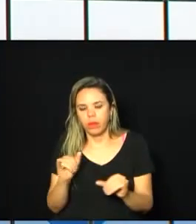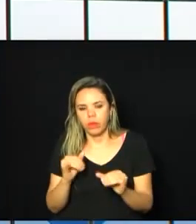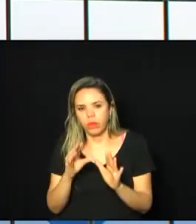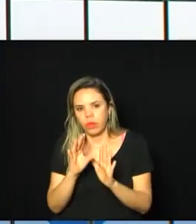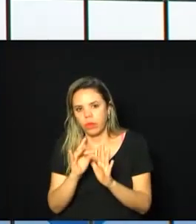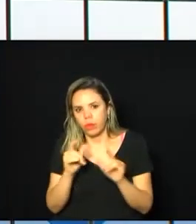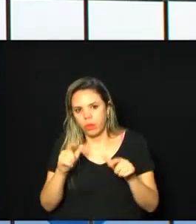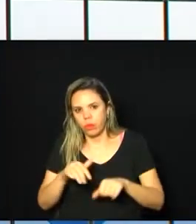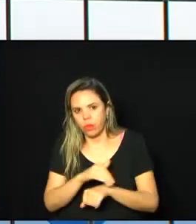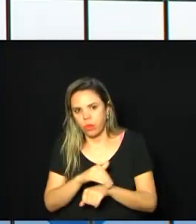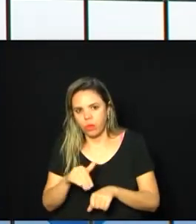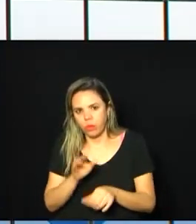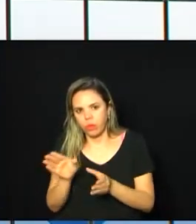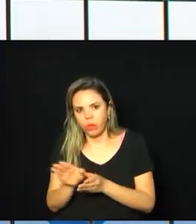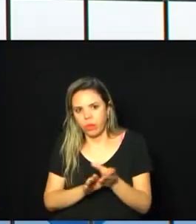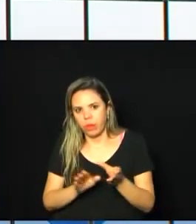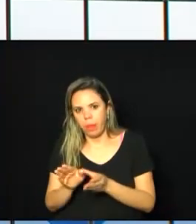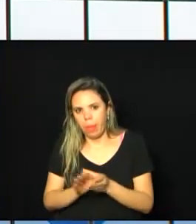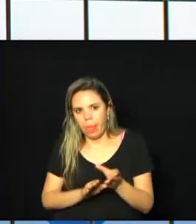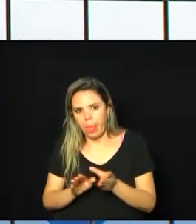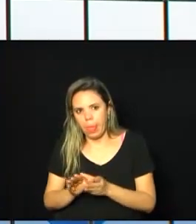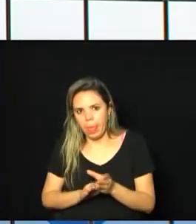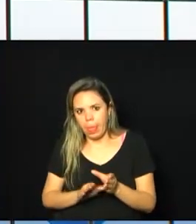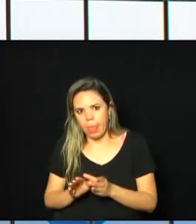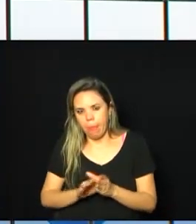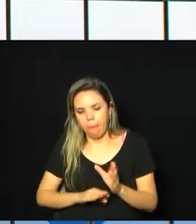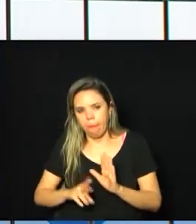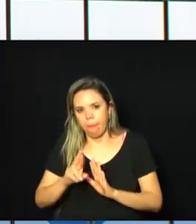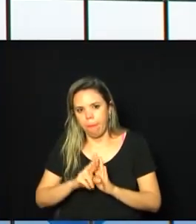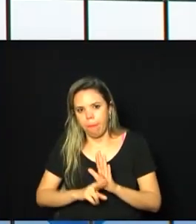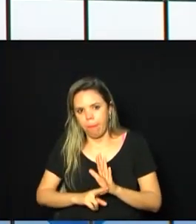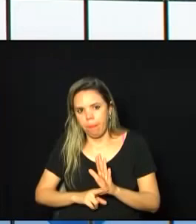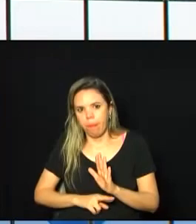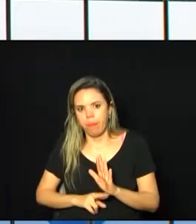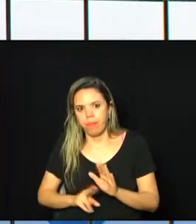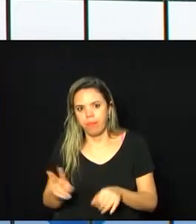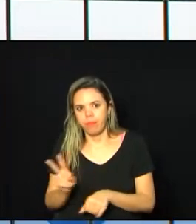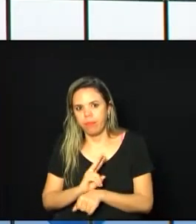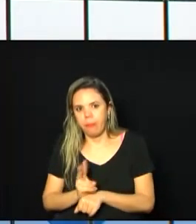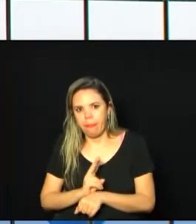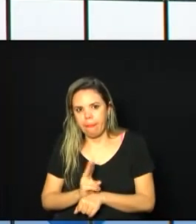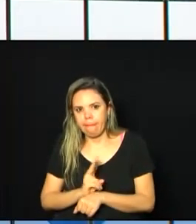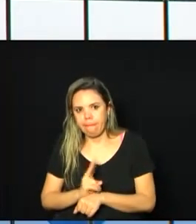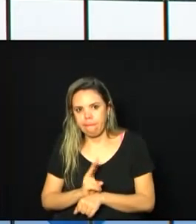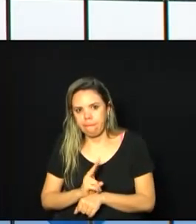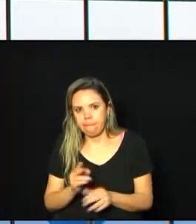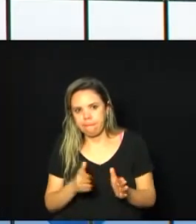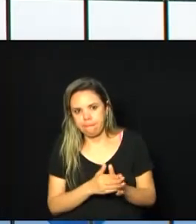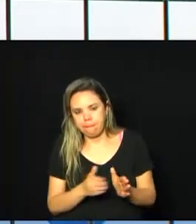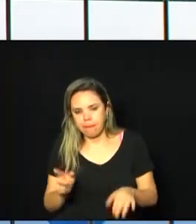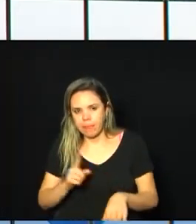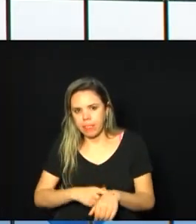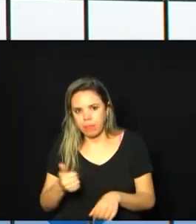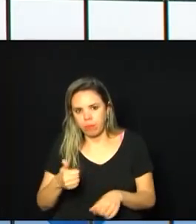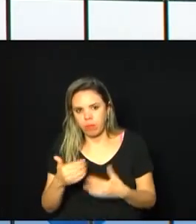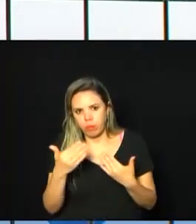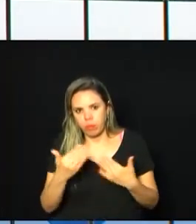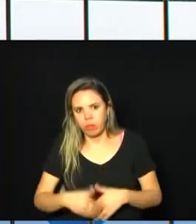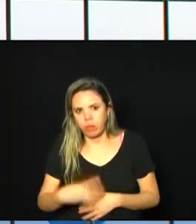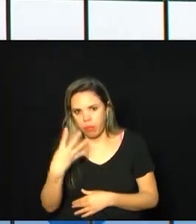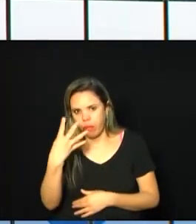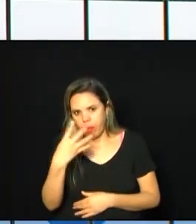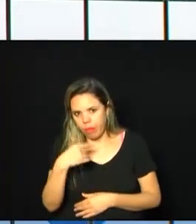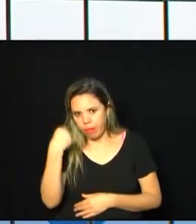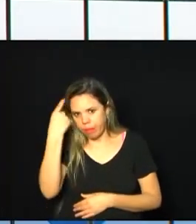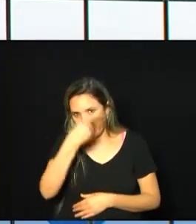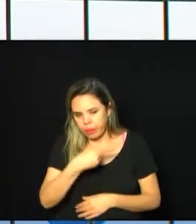do local e as orientações sobre os protocolos de biossegurança. O tempo da prova da primeira fase é de 4